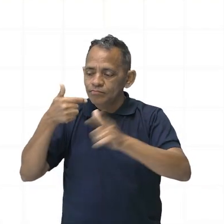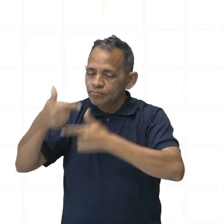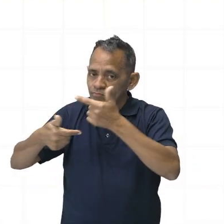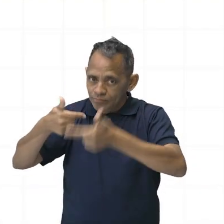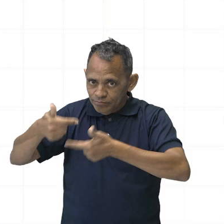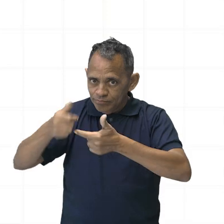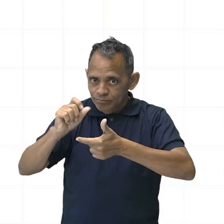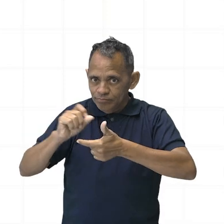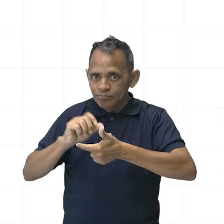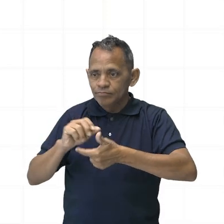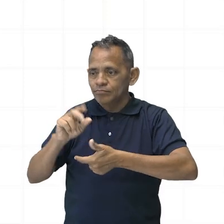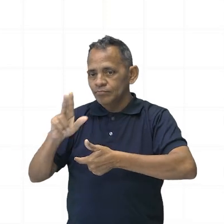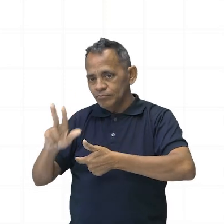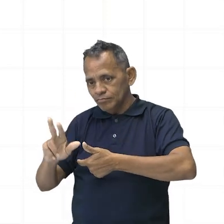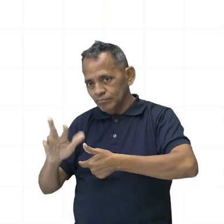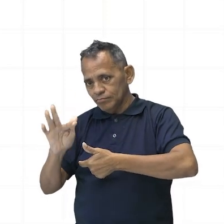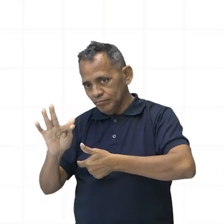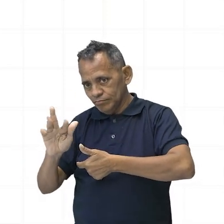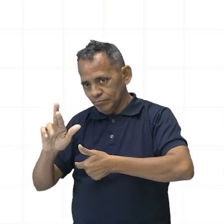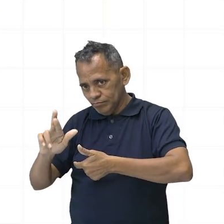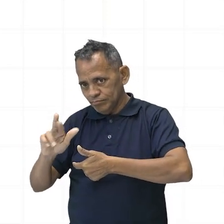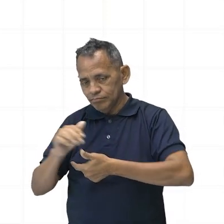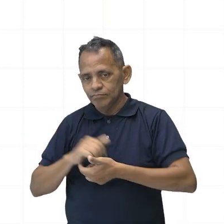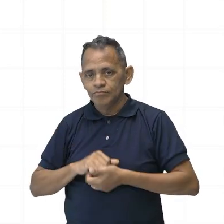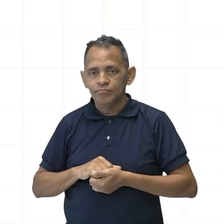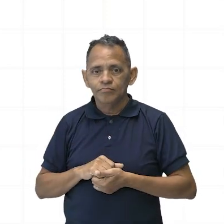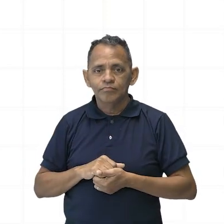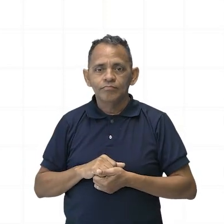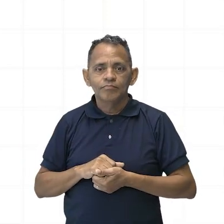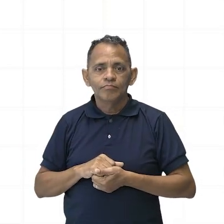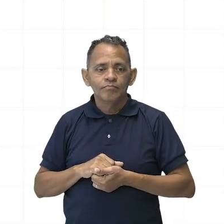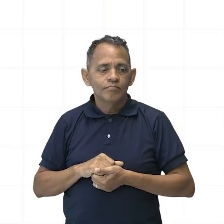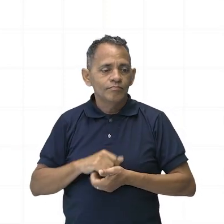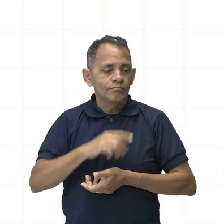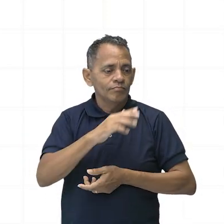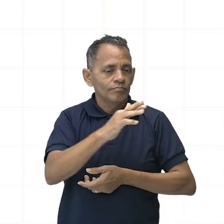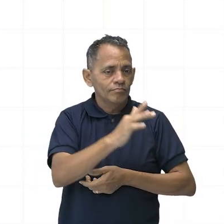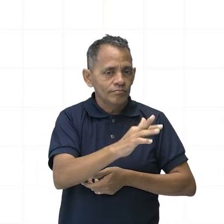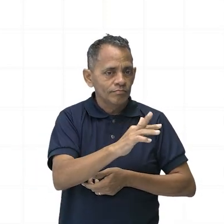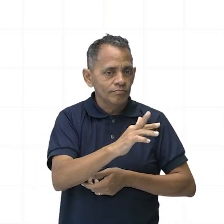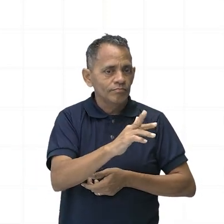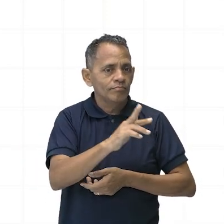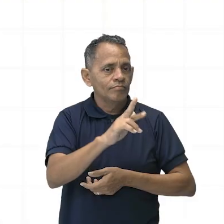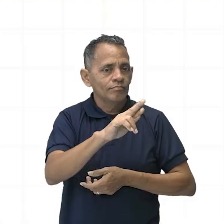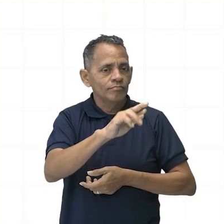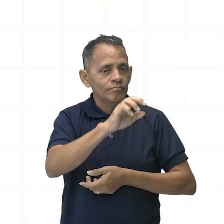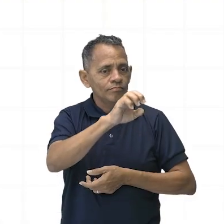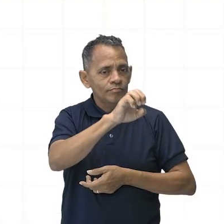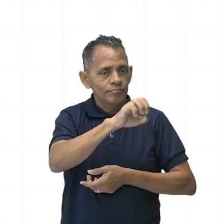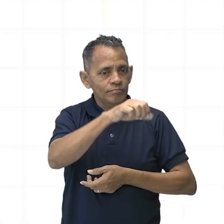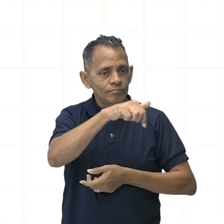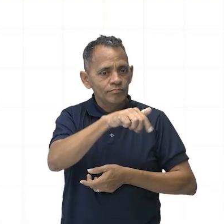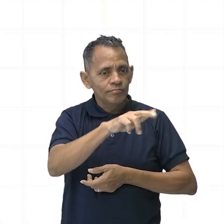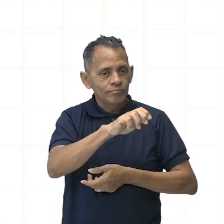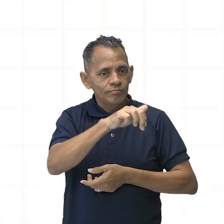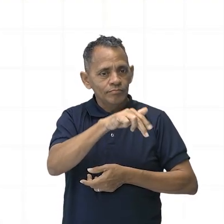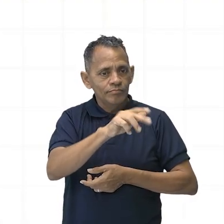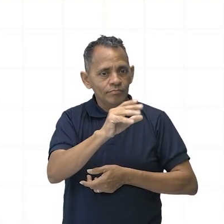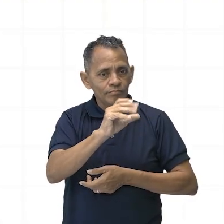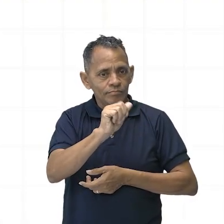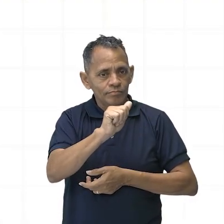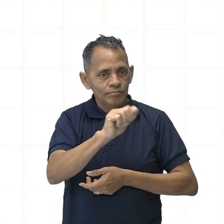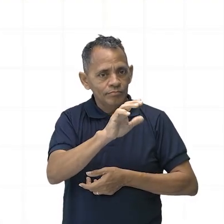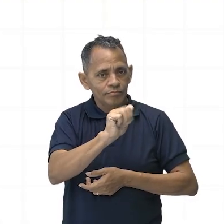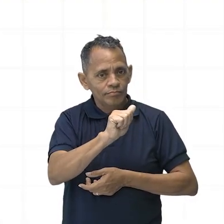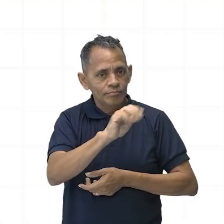nós vamos trabalhar com essa coluna, ó, a frequência relativa. Porque se eu trabalho aqui,